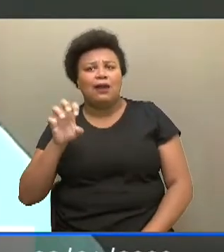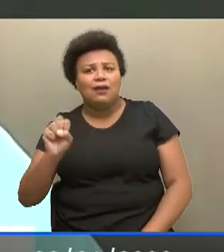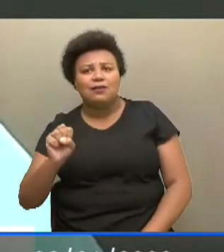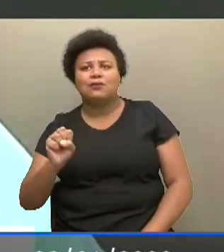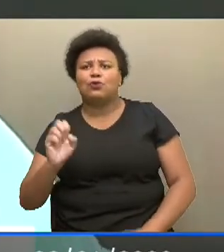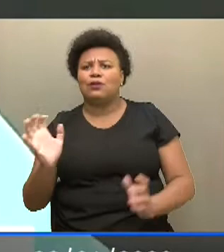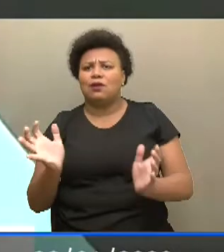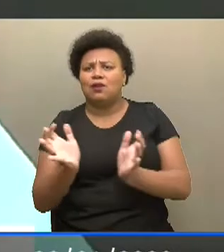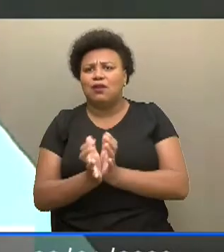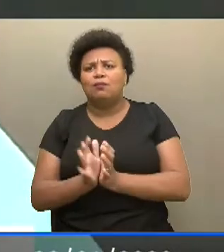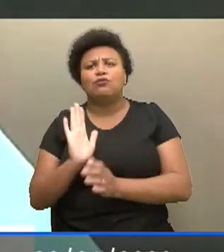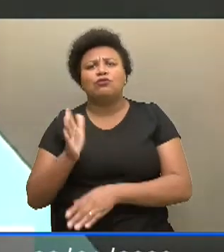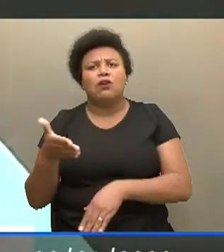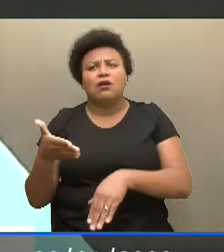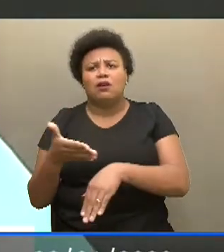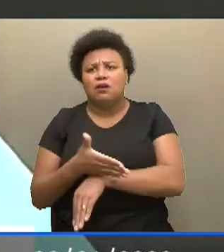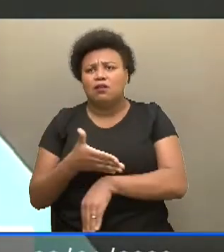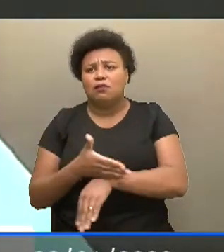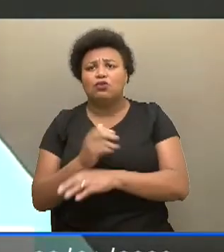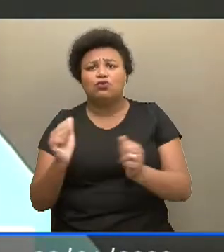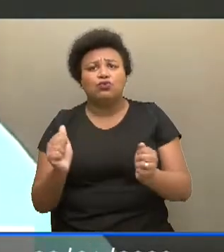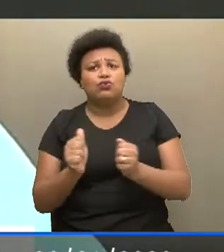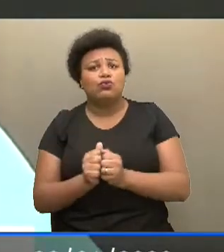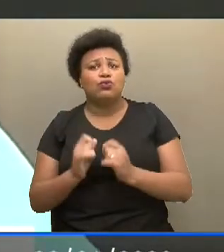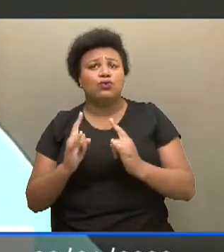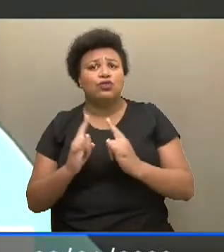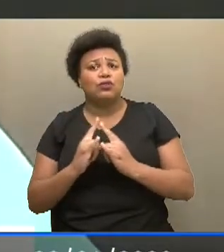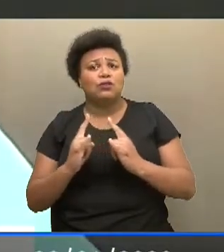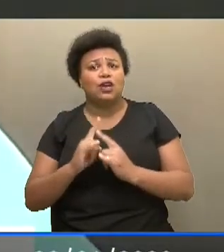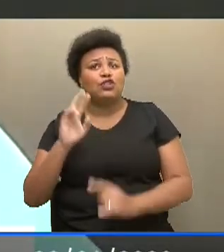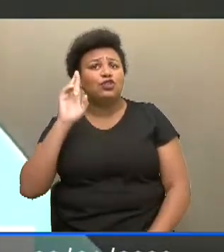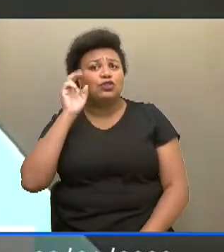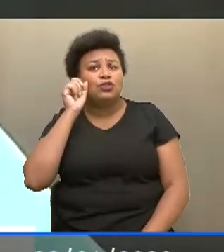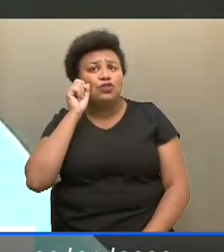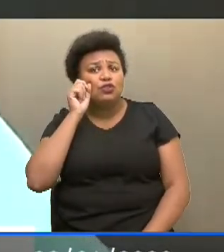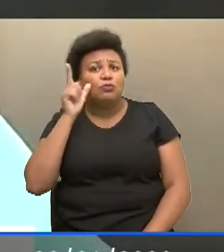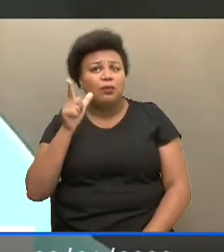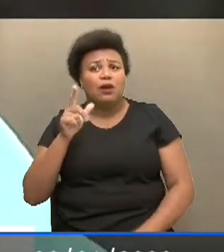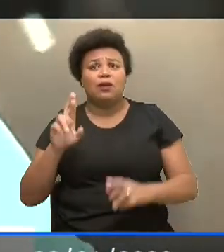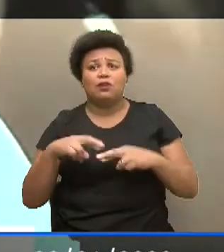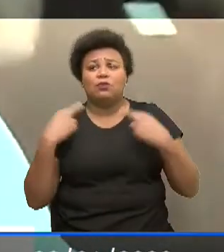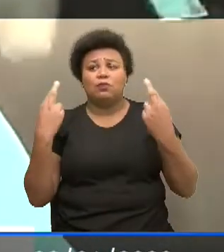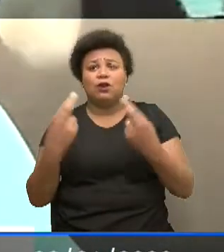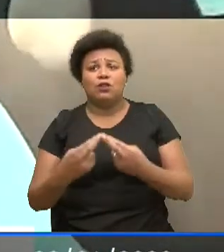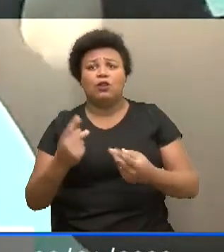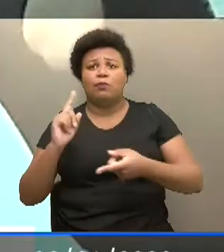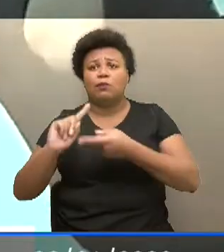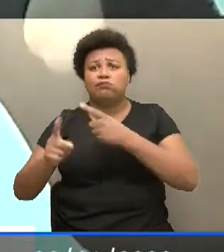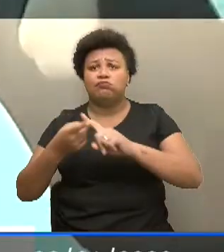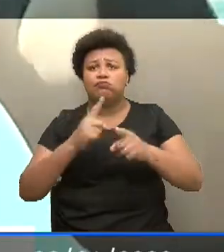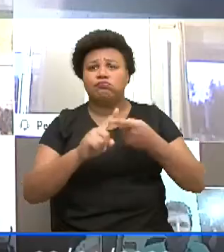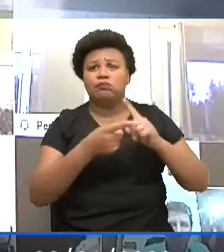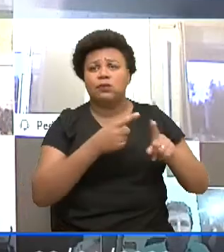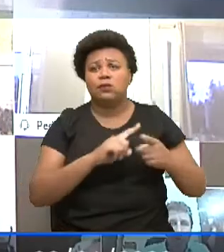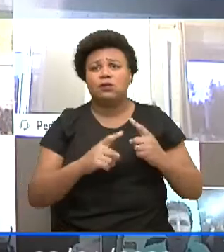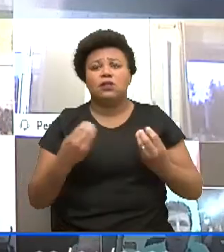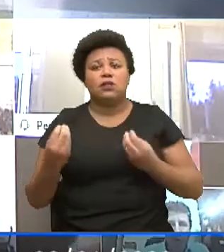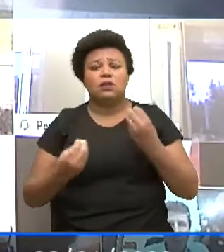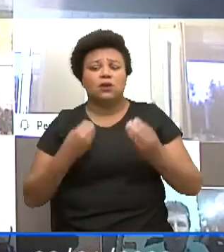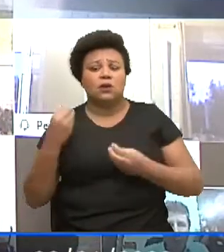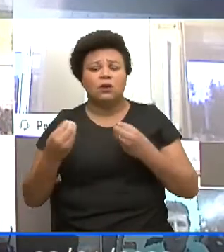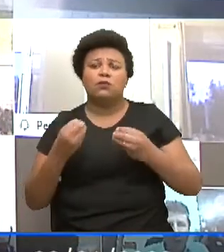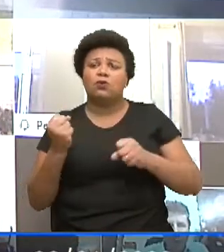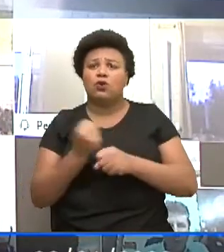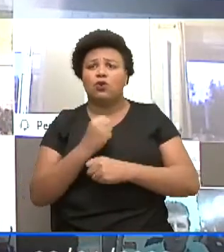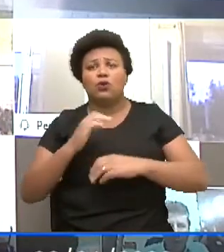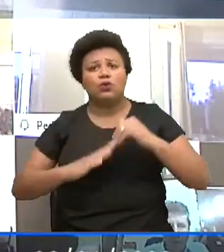já participaram junto com as entidades hoje pela manhã de uma reunião de nivelamento em cima dessa